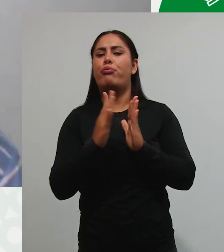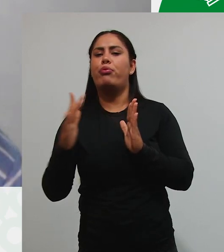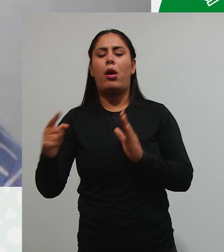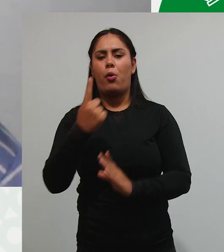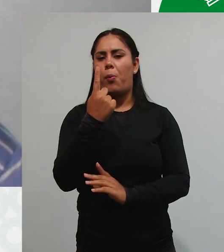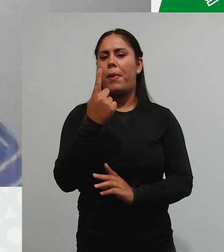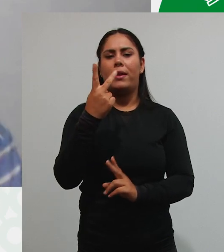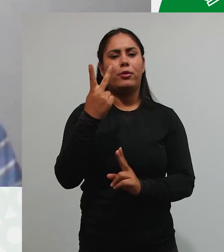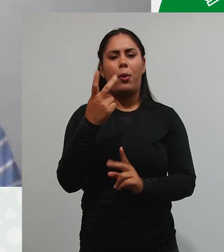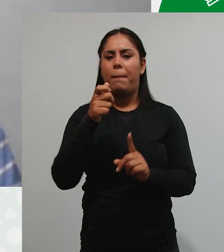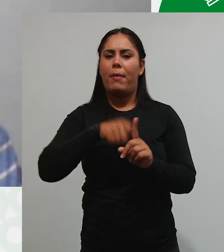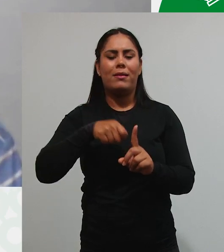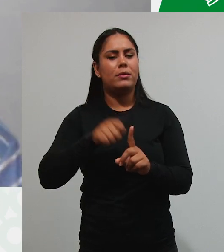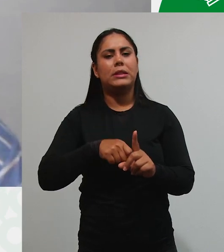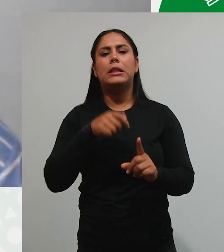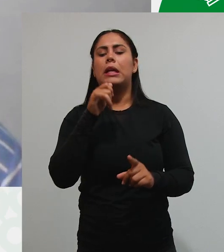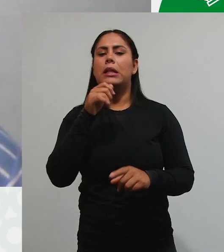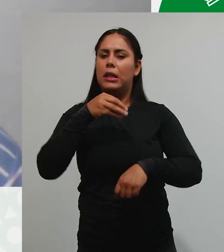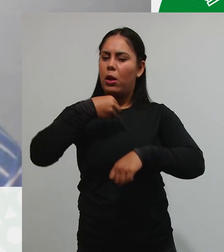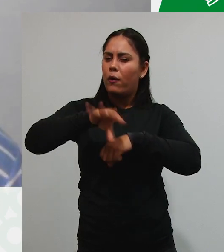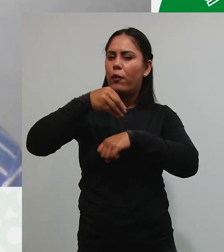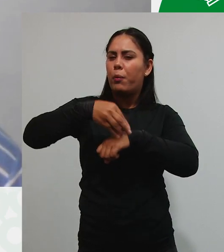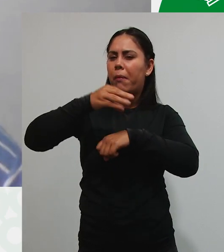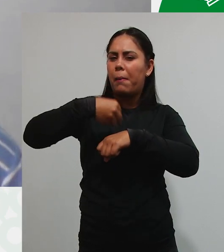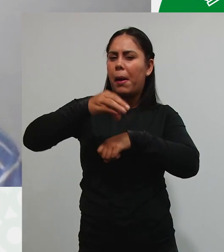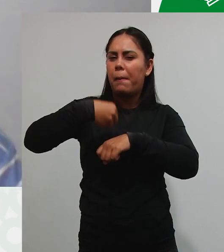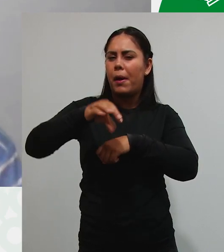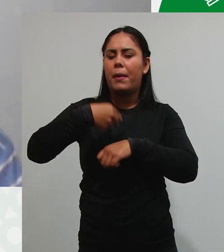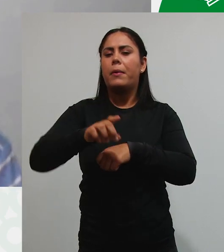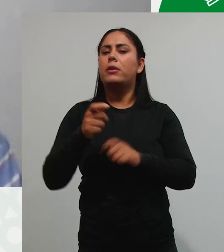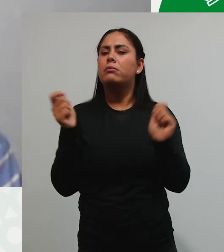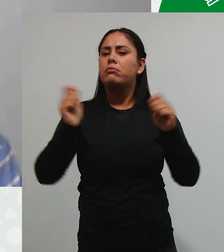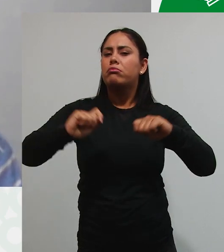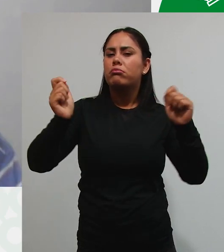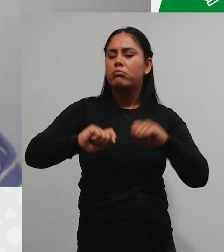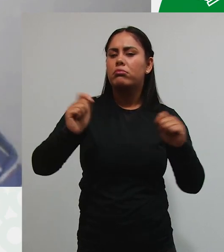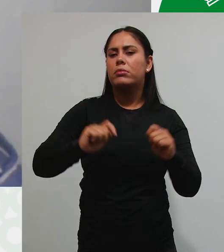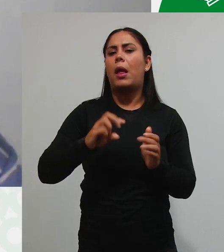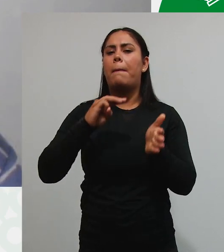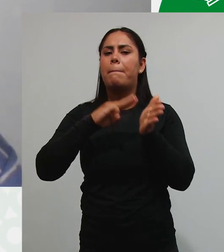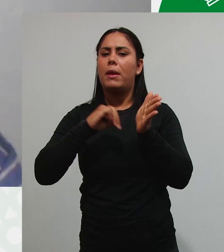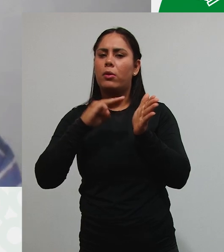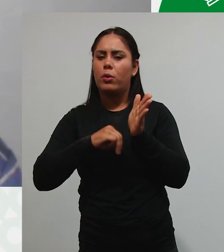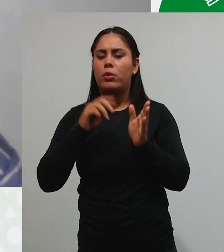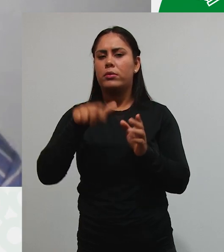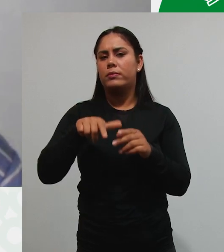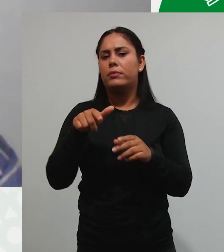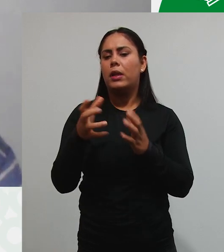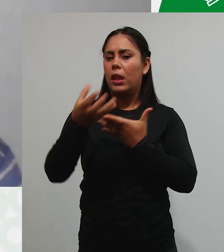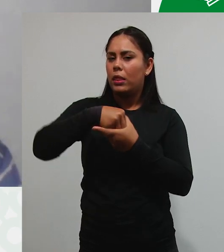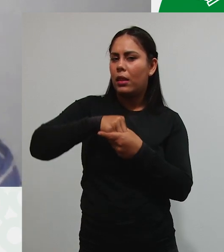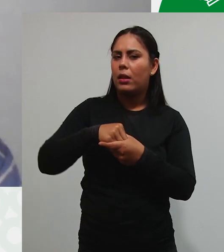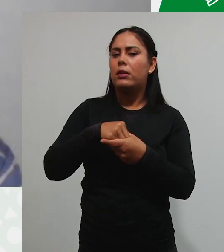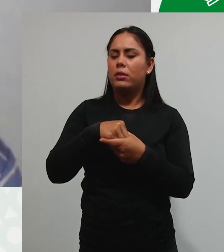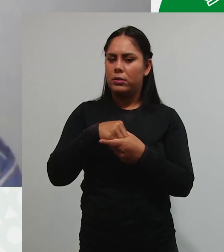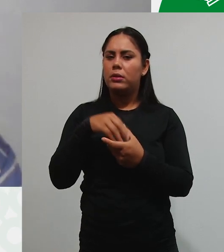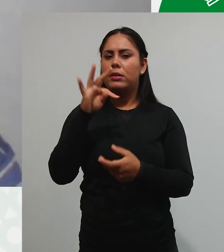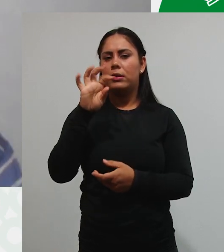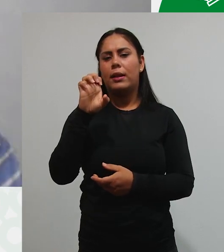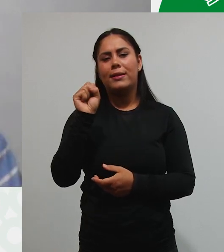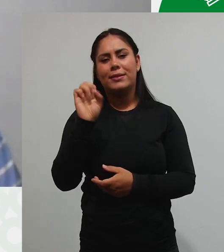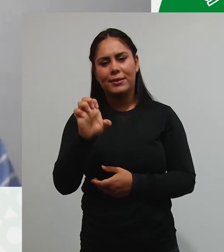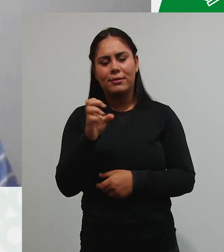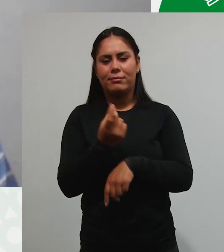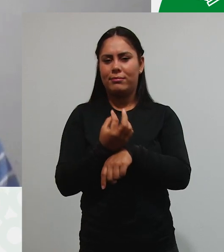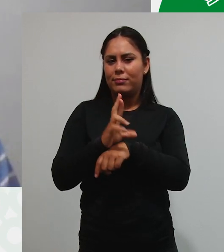E aí eu vou dando algumas dicas dessas possibilidades metodológicas dentro dessa tese, e que isso, para mim,